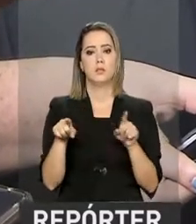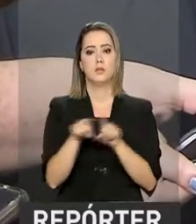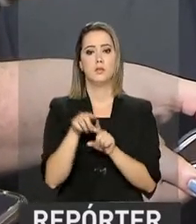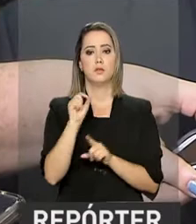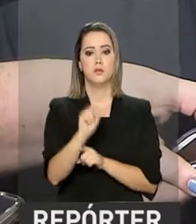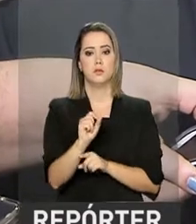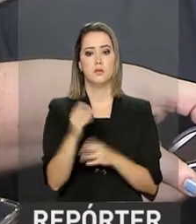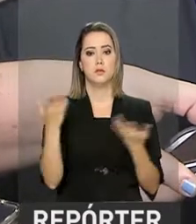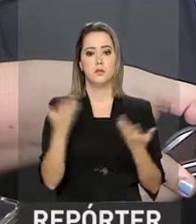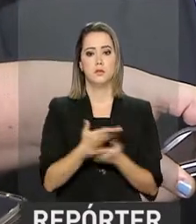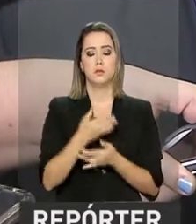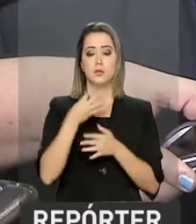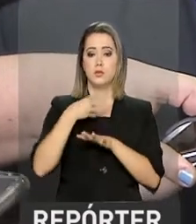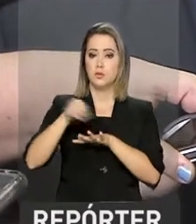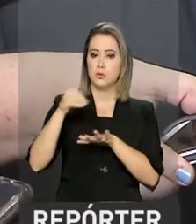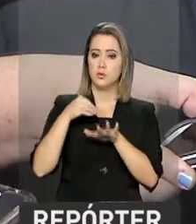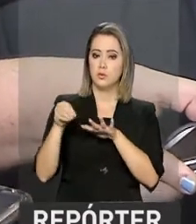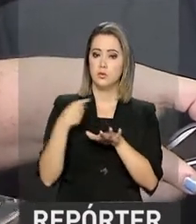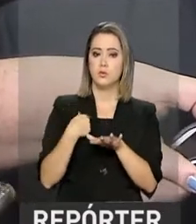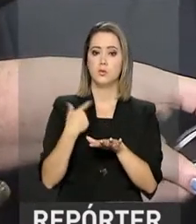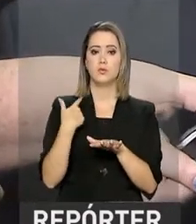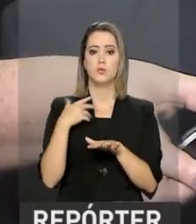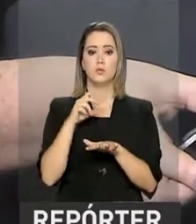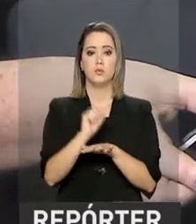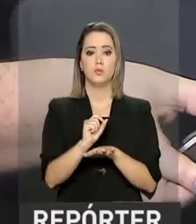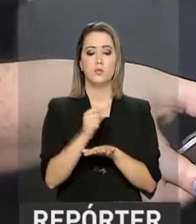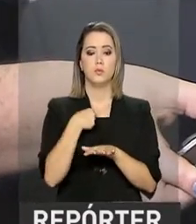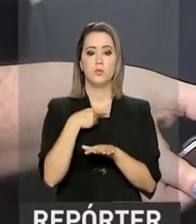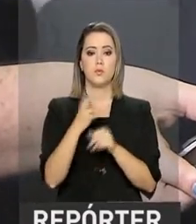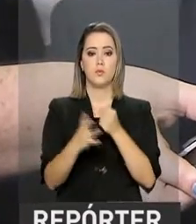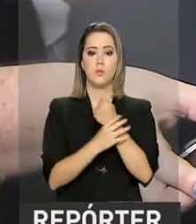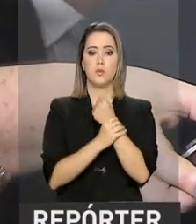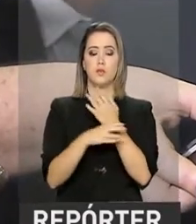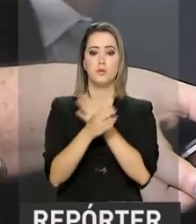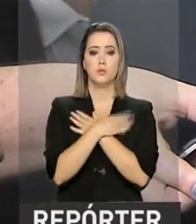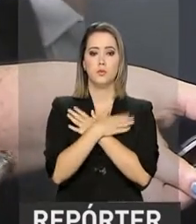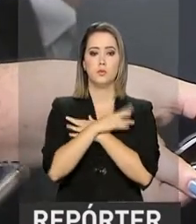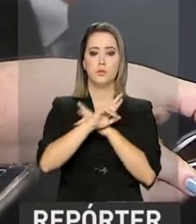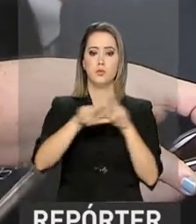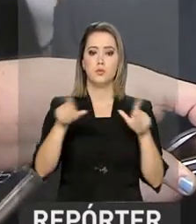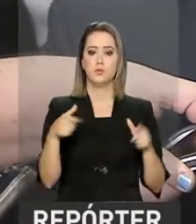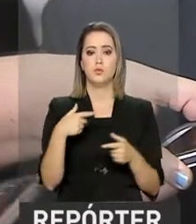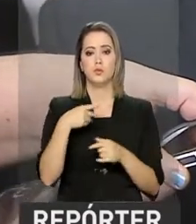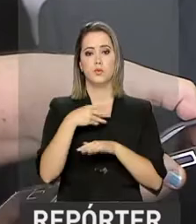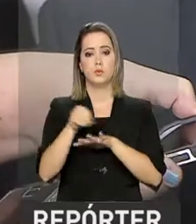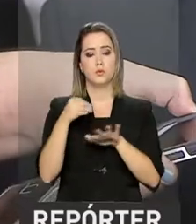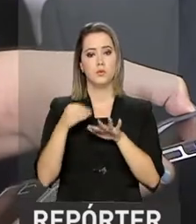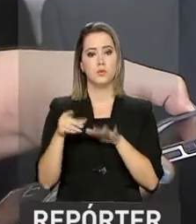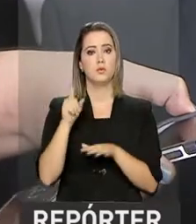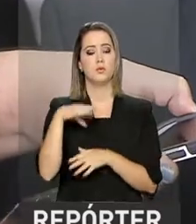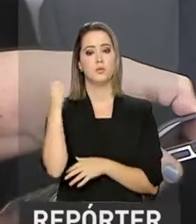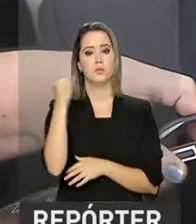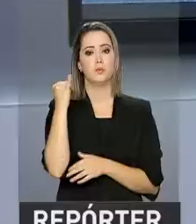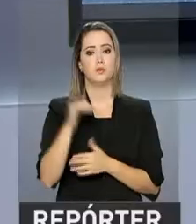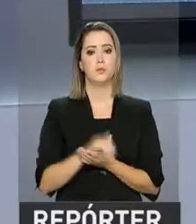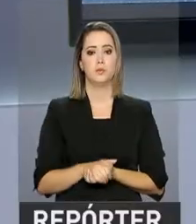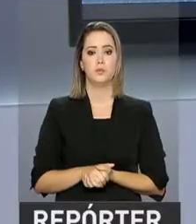trabalho e informações referente ao seguro desemprego entre outras informações importantes